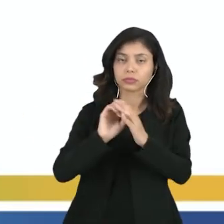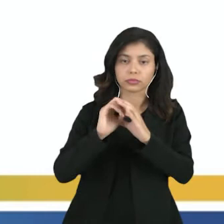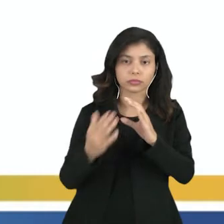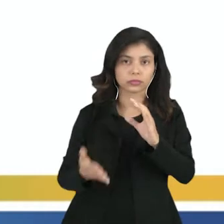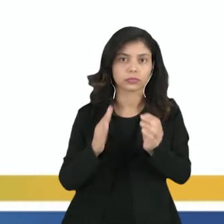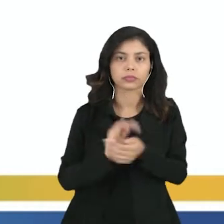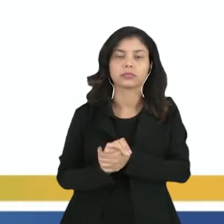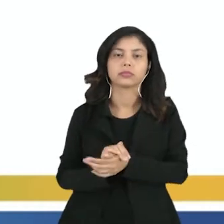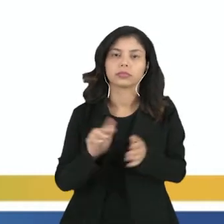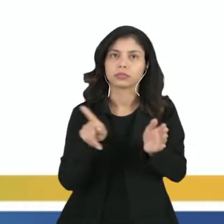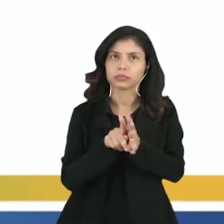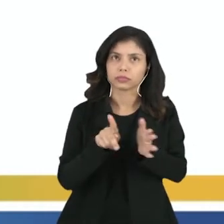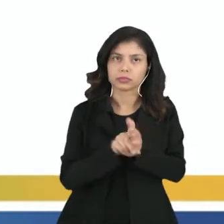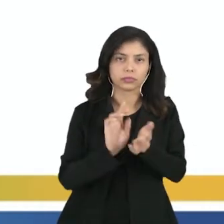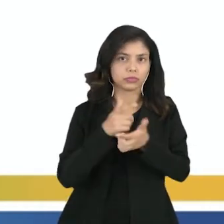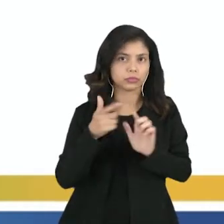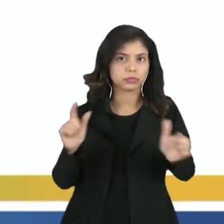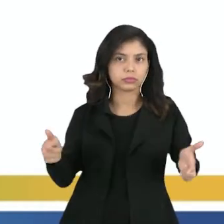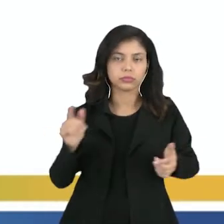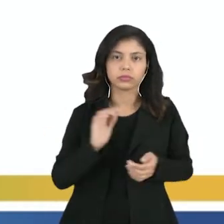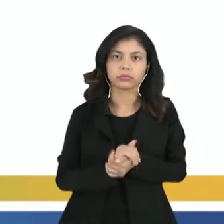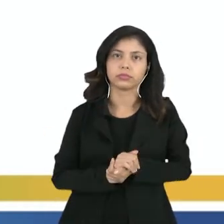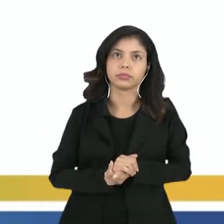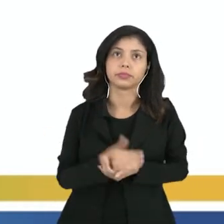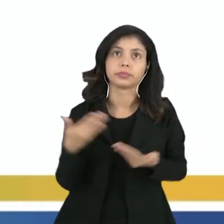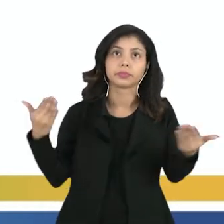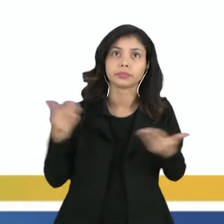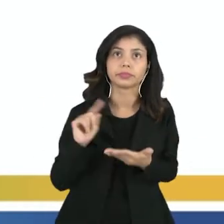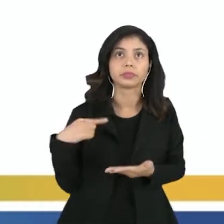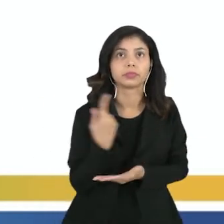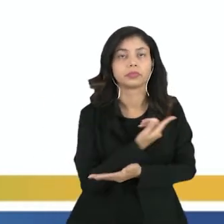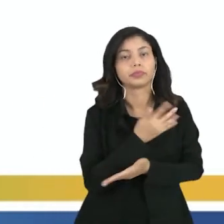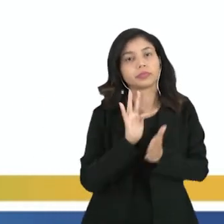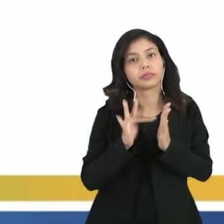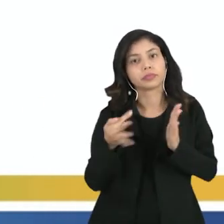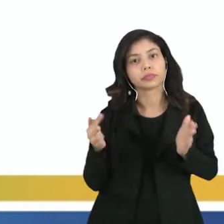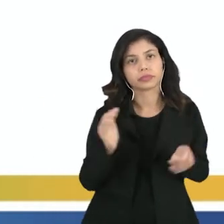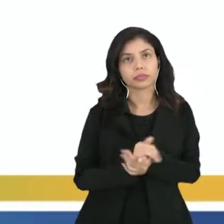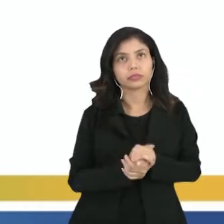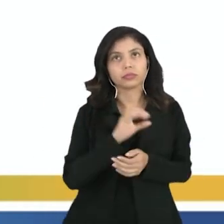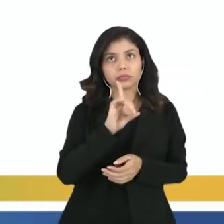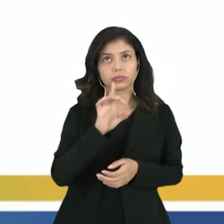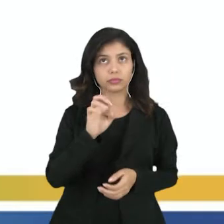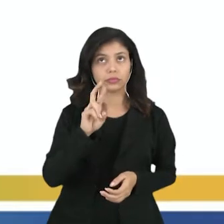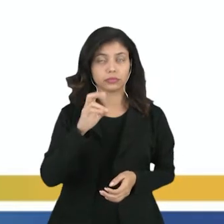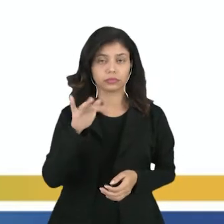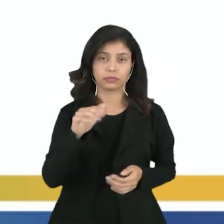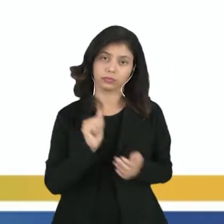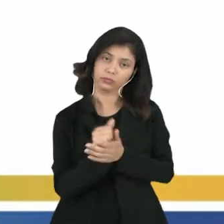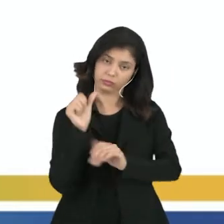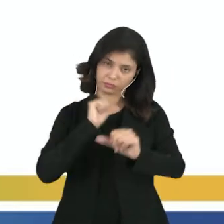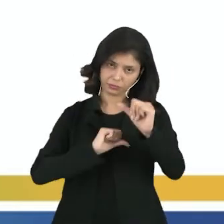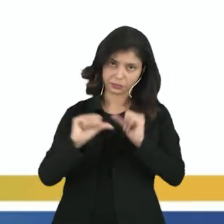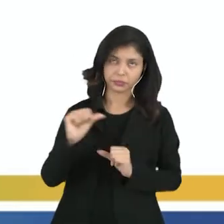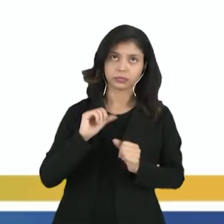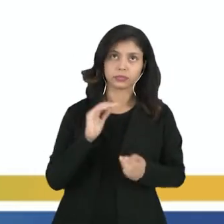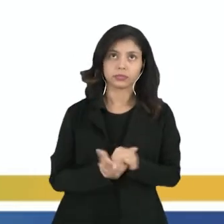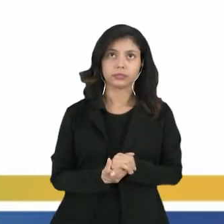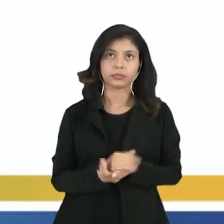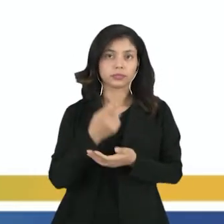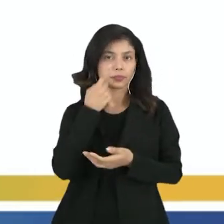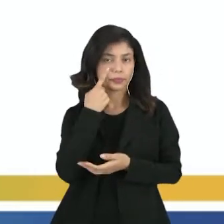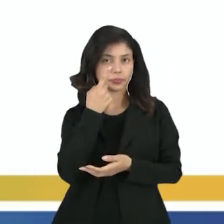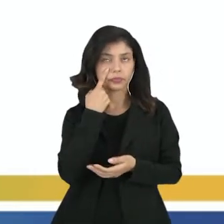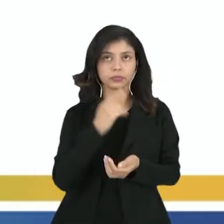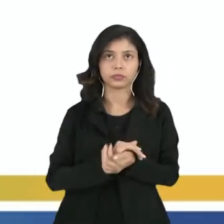de uma função crescente. Agora, a função decrescente, lógico, acontece o oposto. E veja